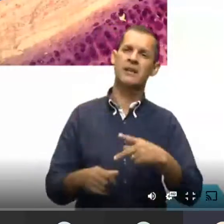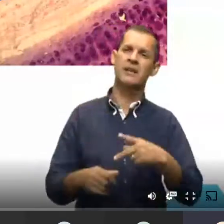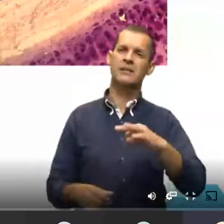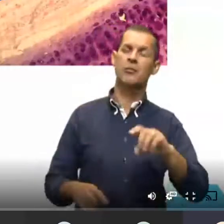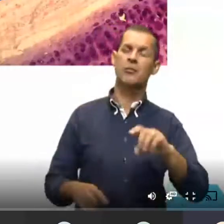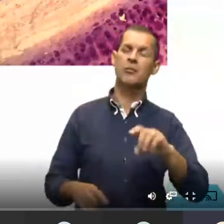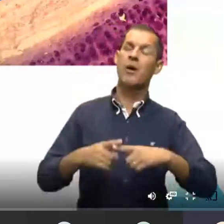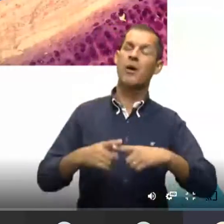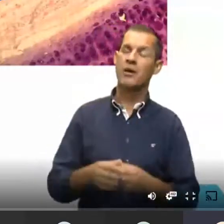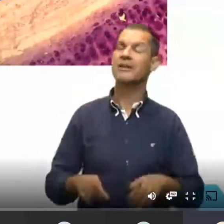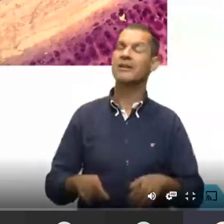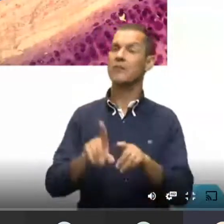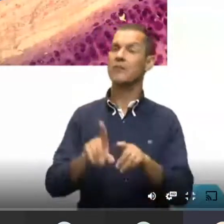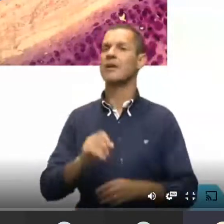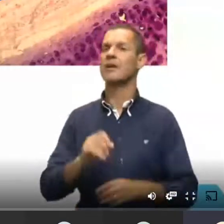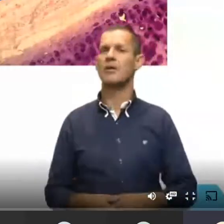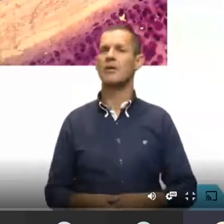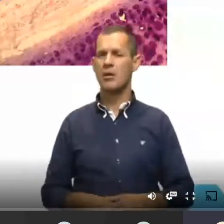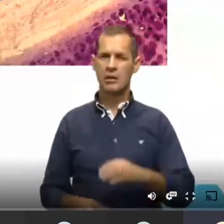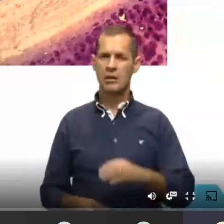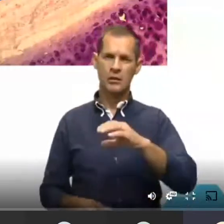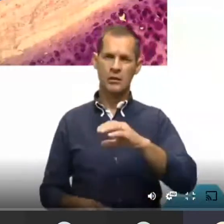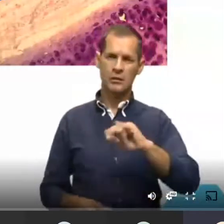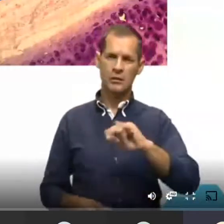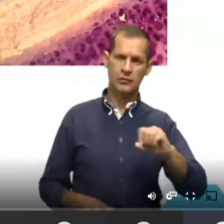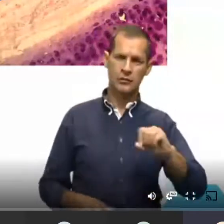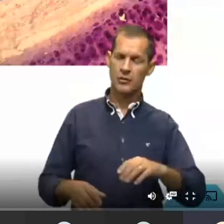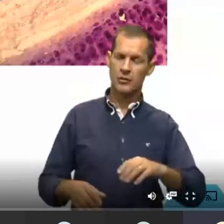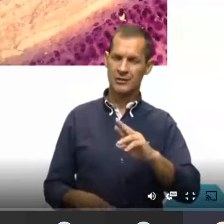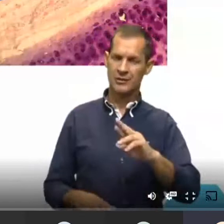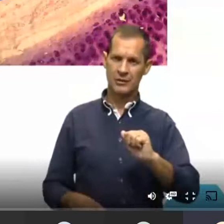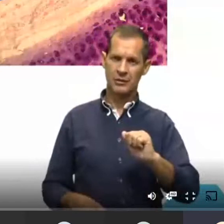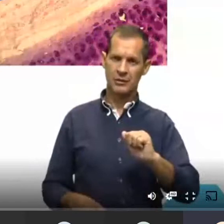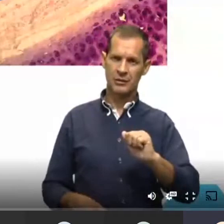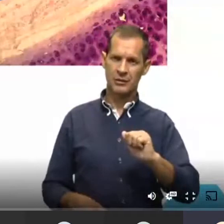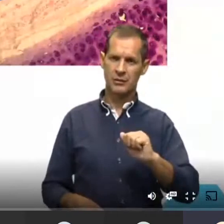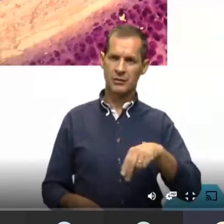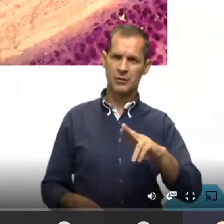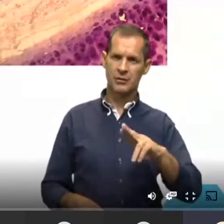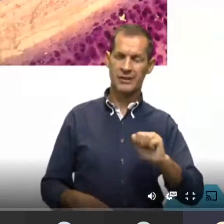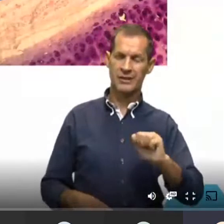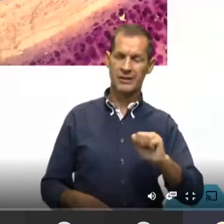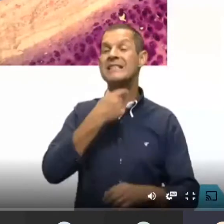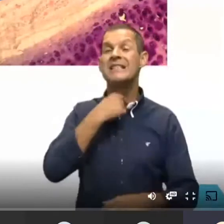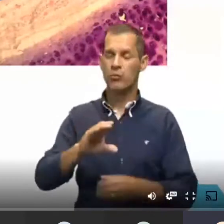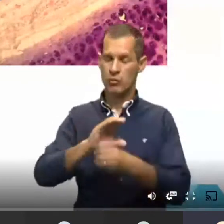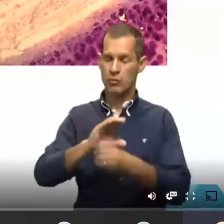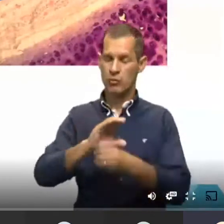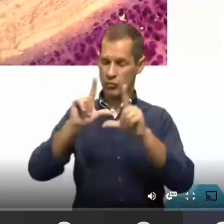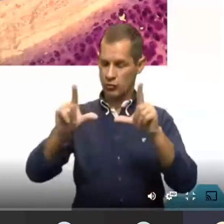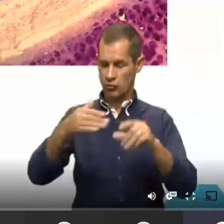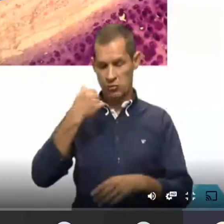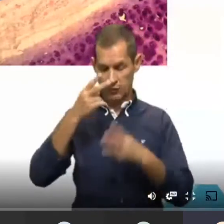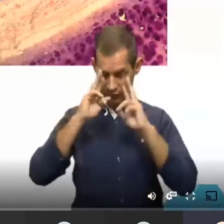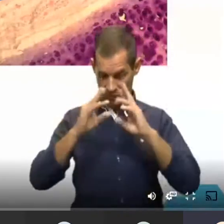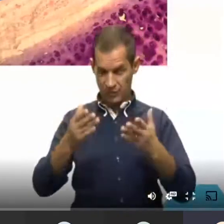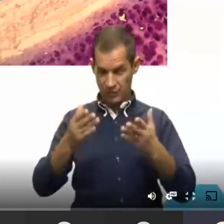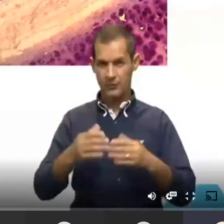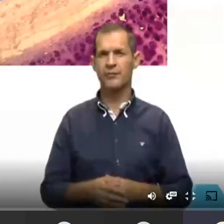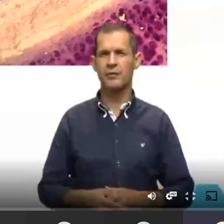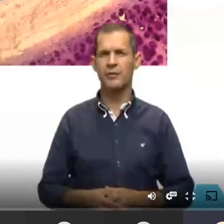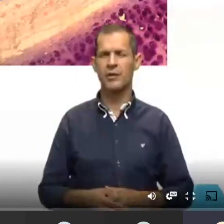esses pontos são justamente os cílios da traqueia. Vamos ver um aumento maior?